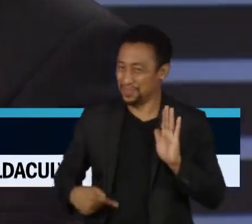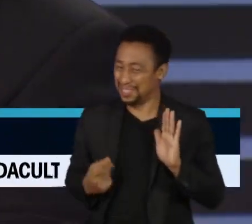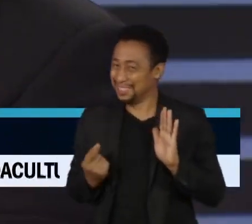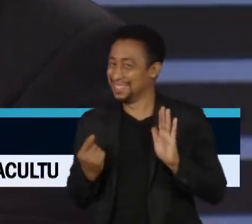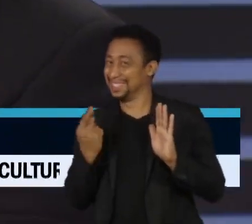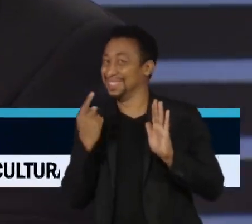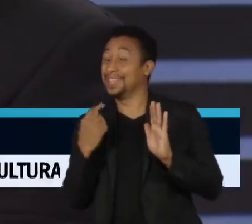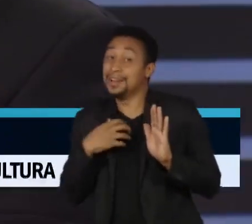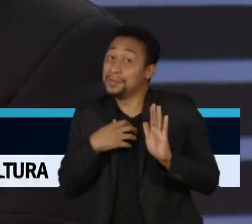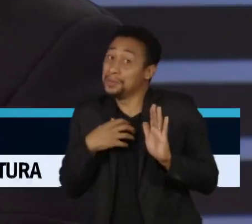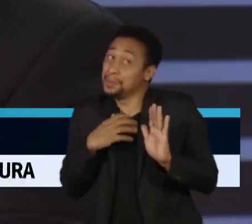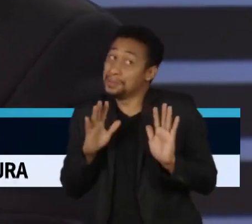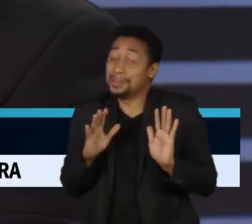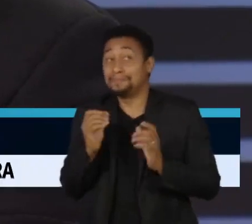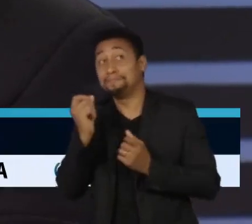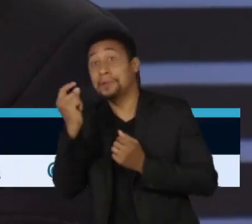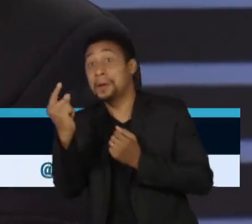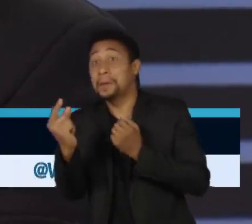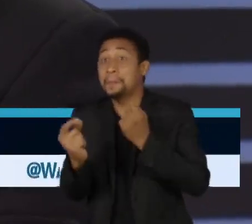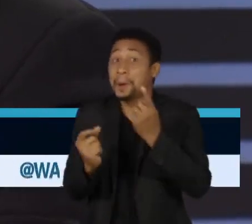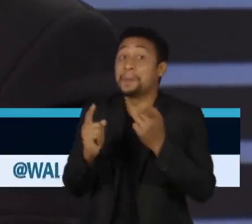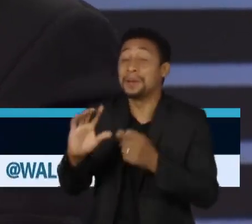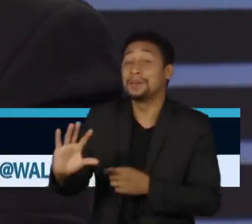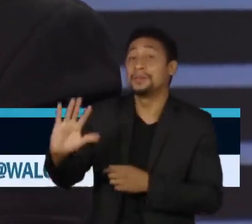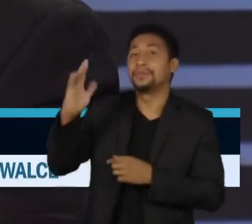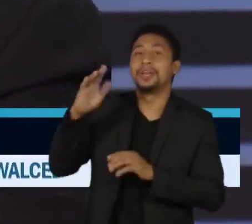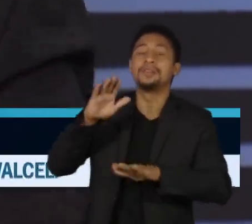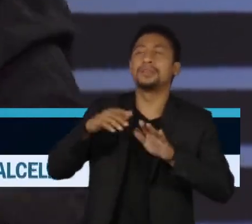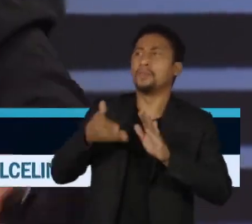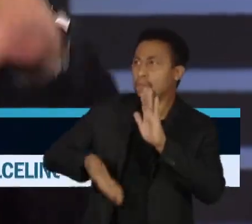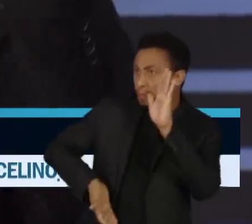de negócio de ocasião. Alguns dizem assim, vai para